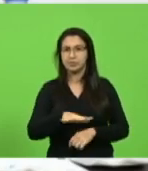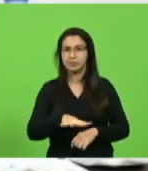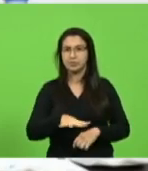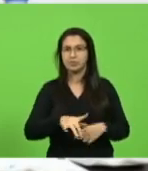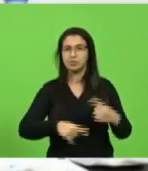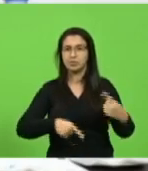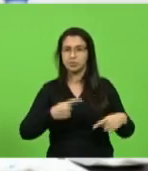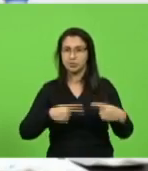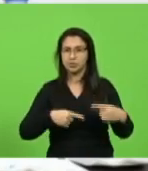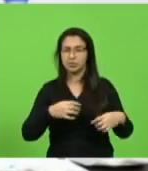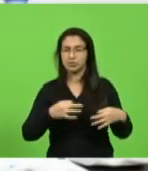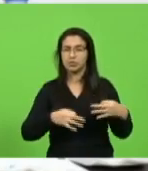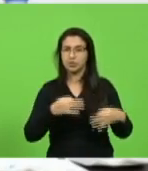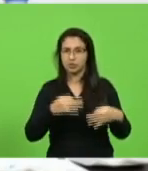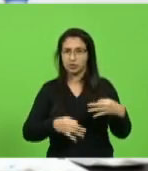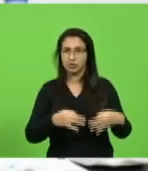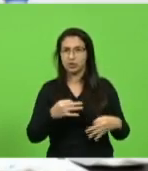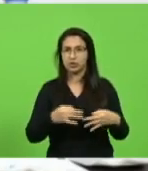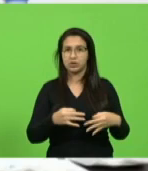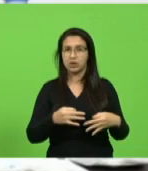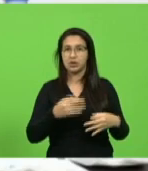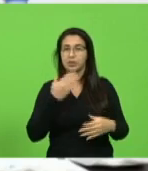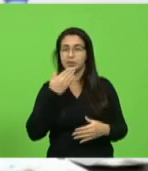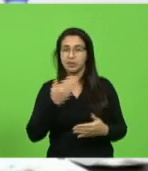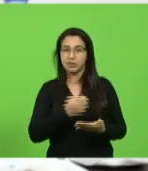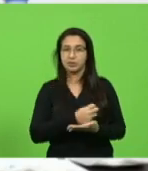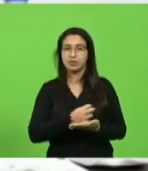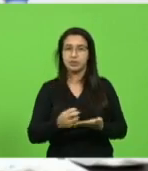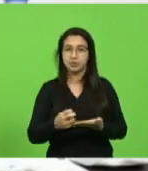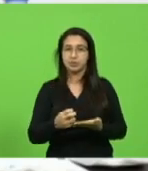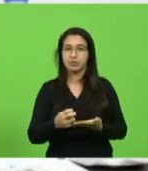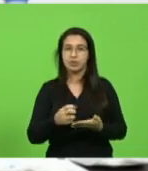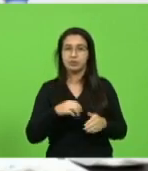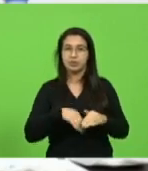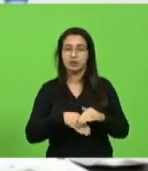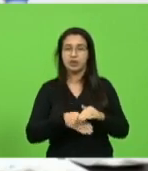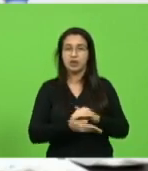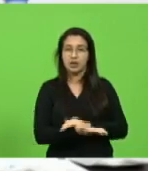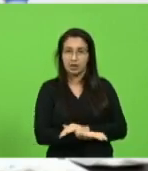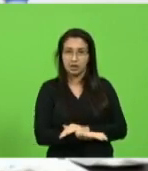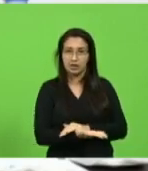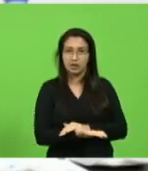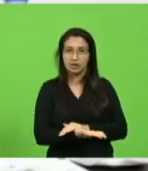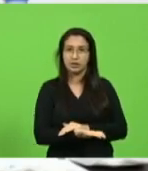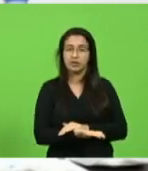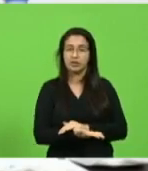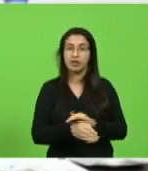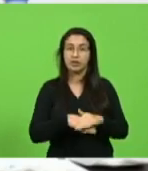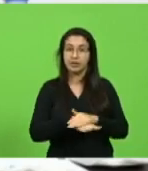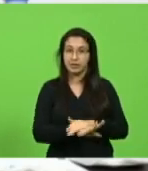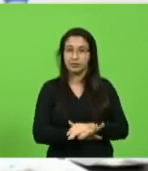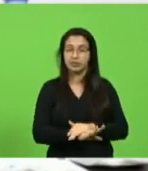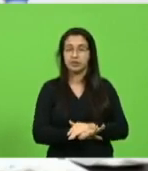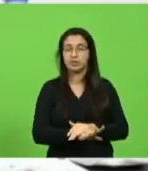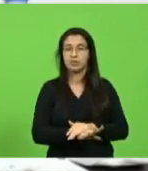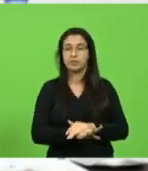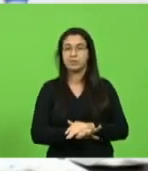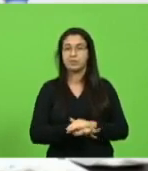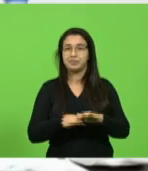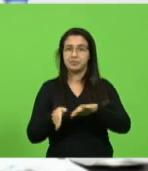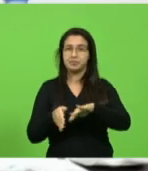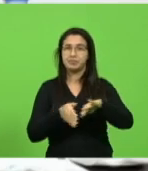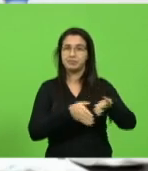Factos que fundamentam a acusação do pedido de impeachment por arquivado em relação ao denunciado afastando em princípio a responsabilidade